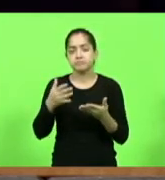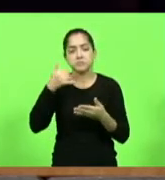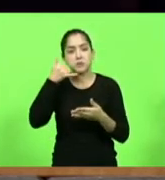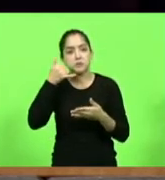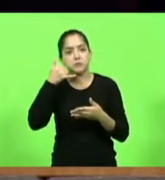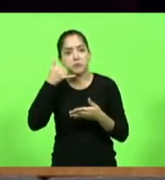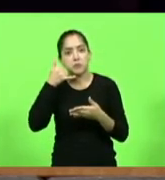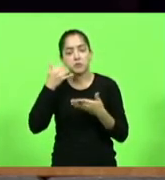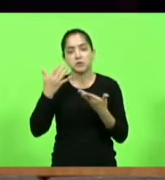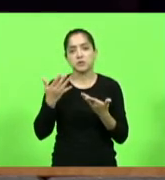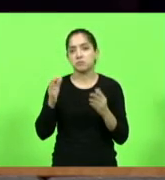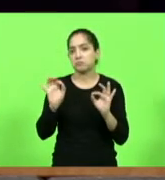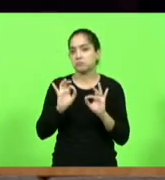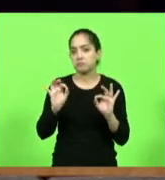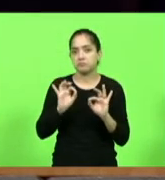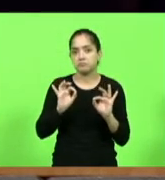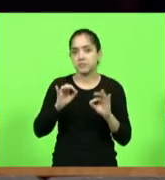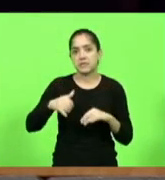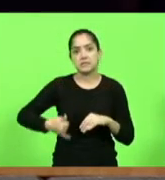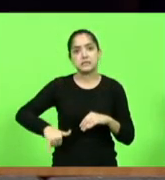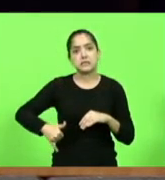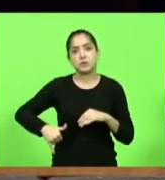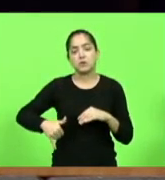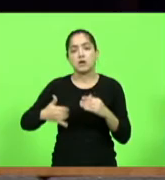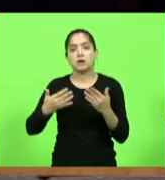telefônica, celular,